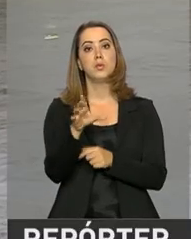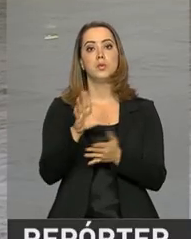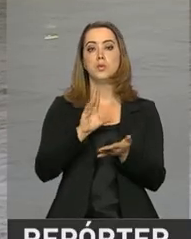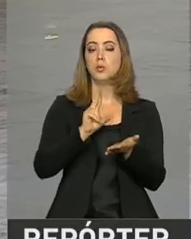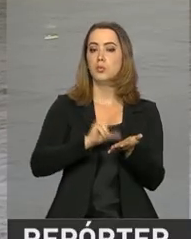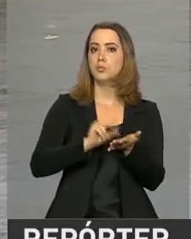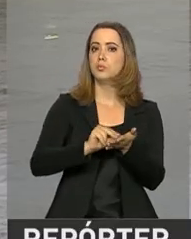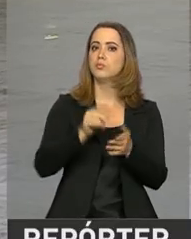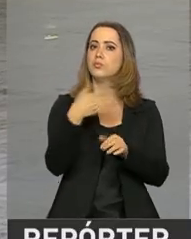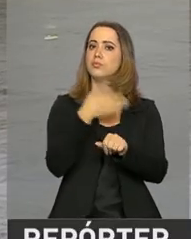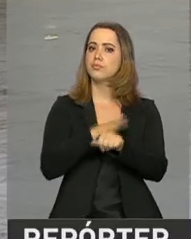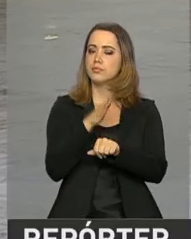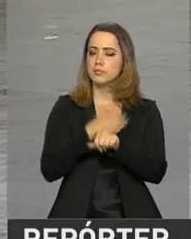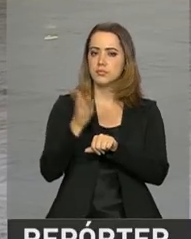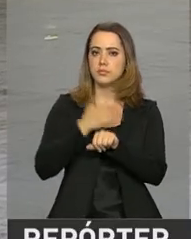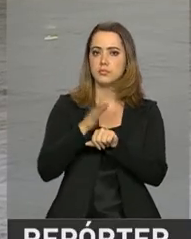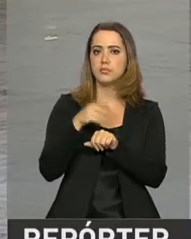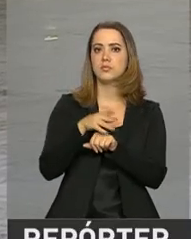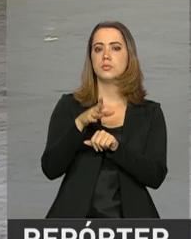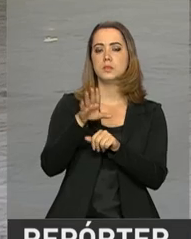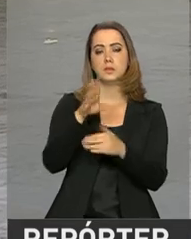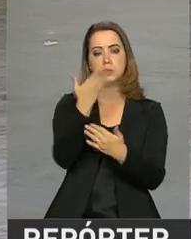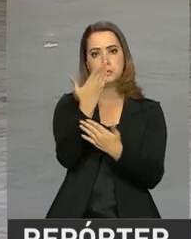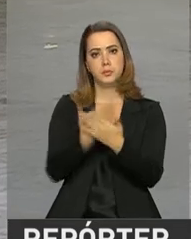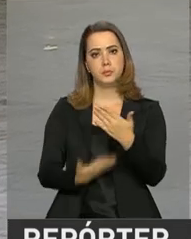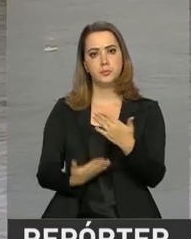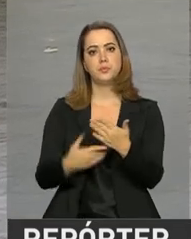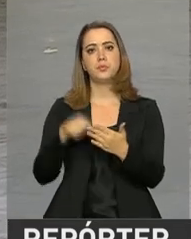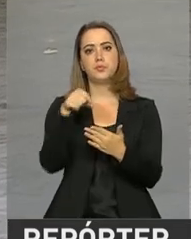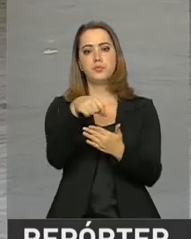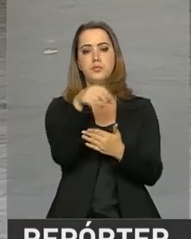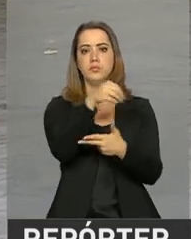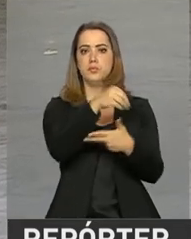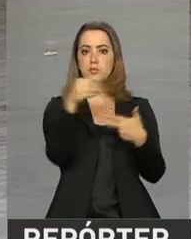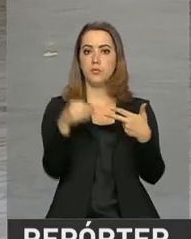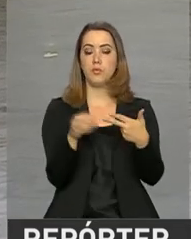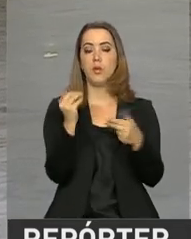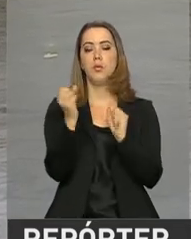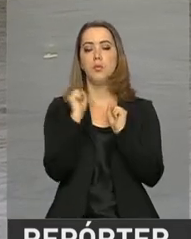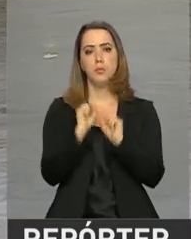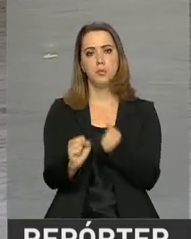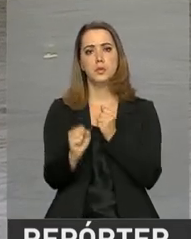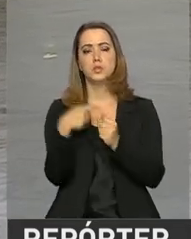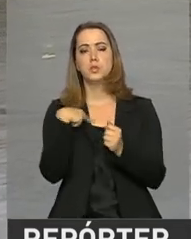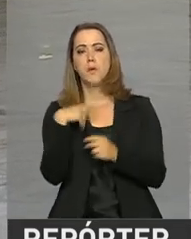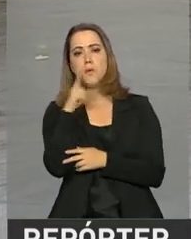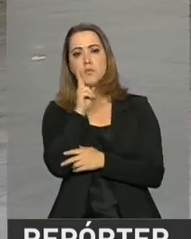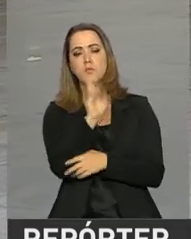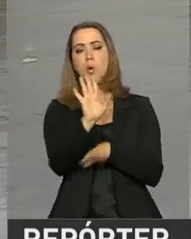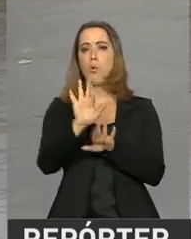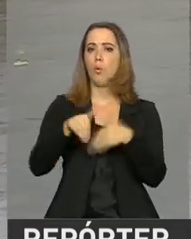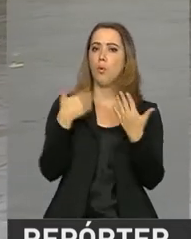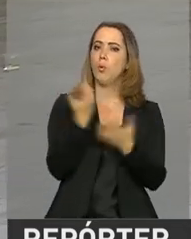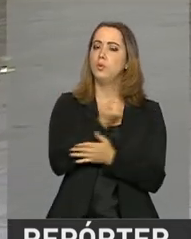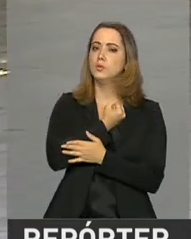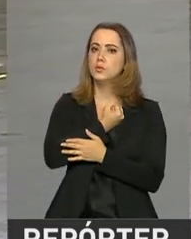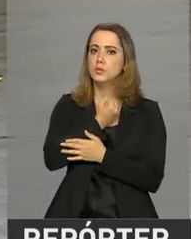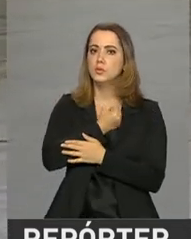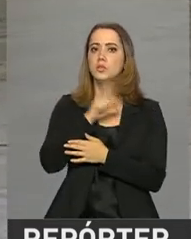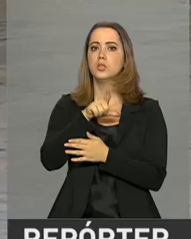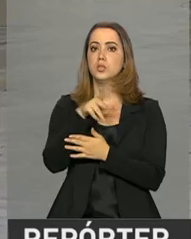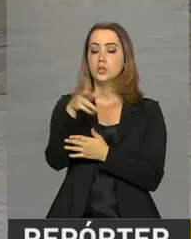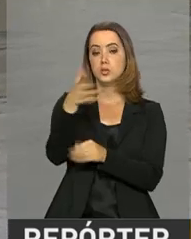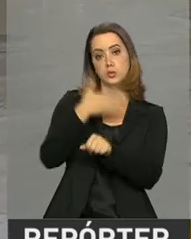estudante que está se preparando para o Enem isso porque ele pode comparar a nota que ele obtiver no